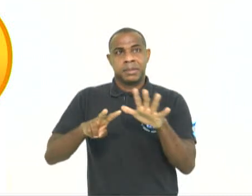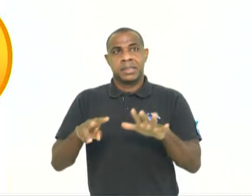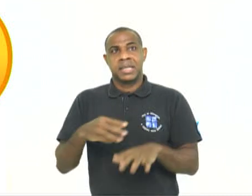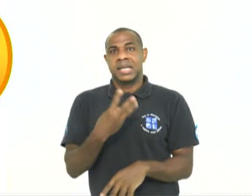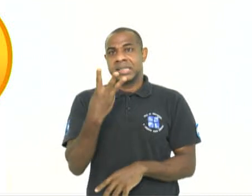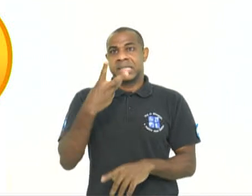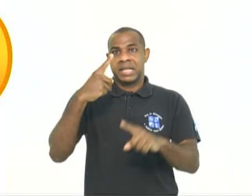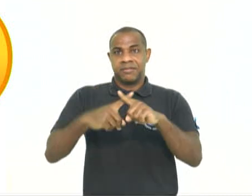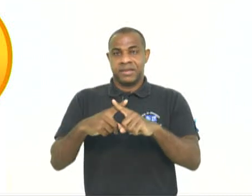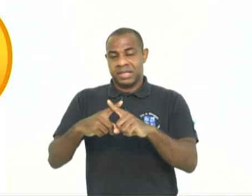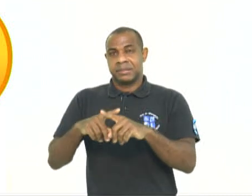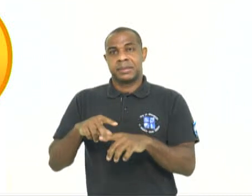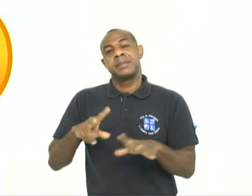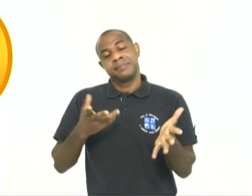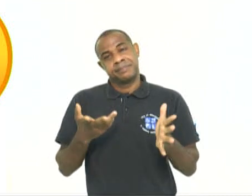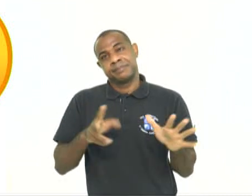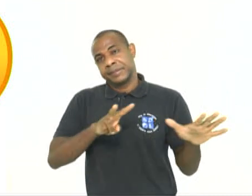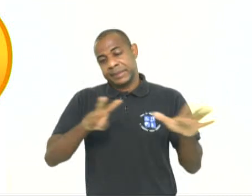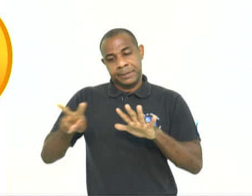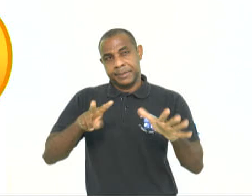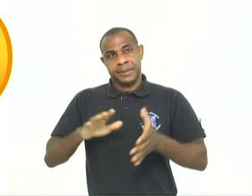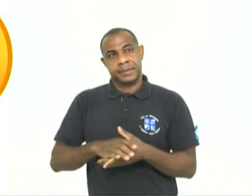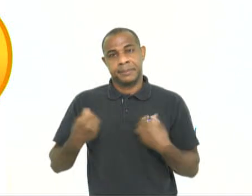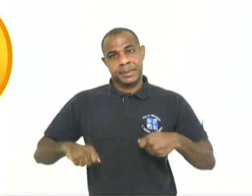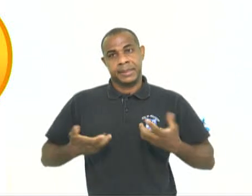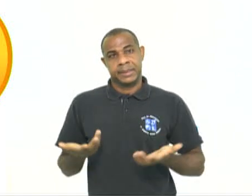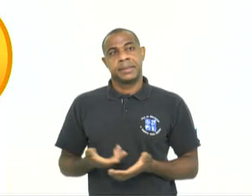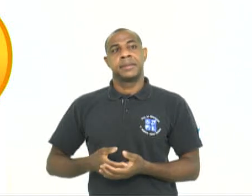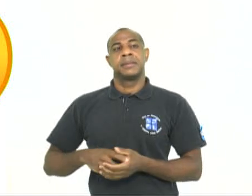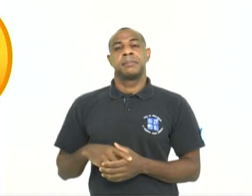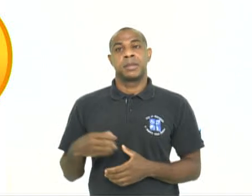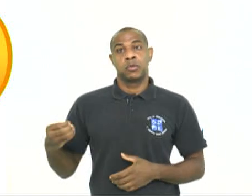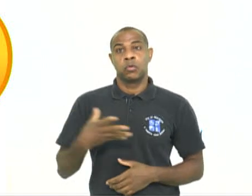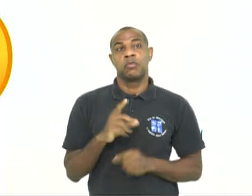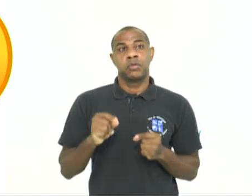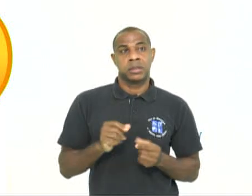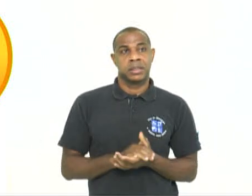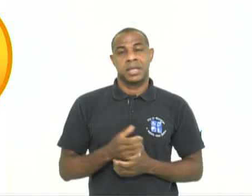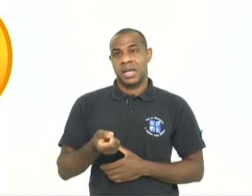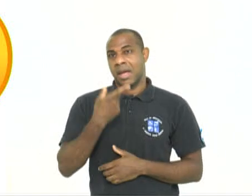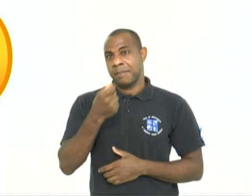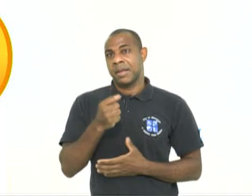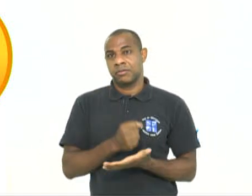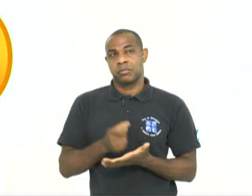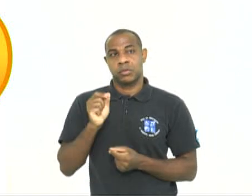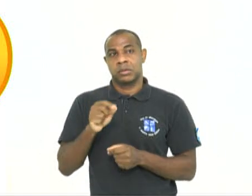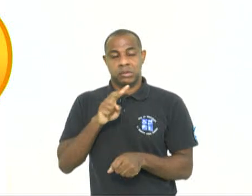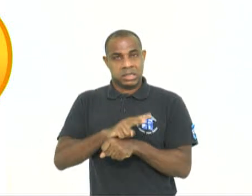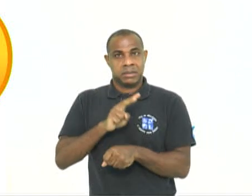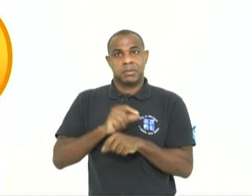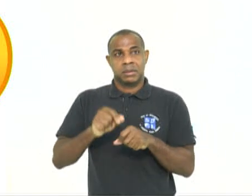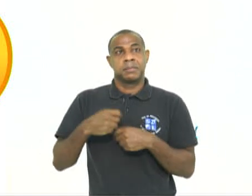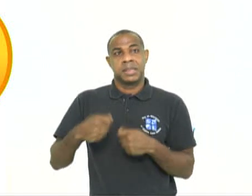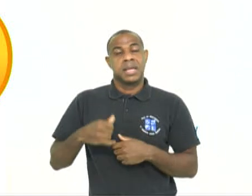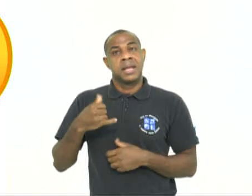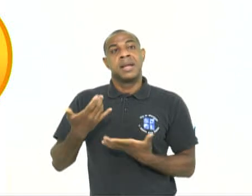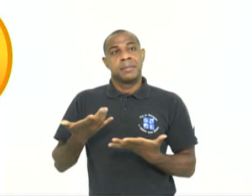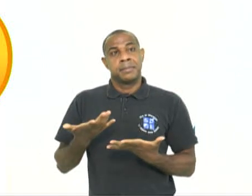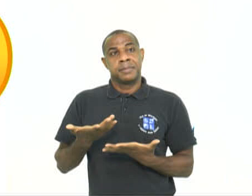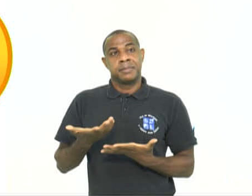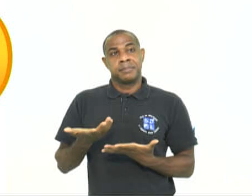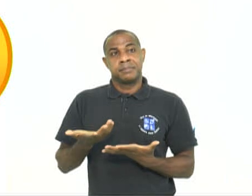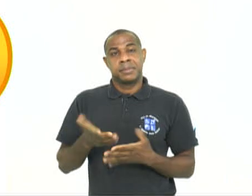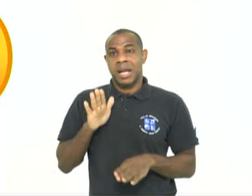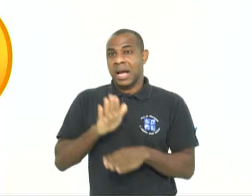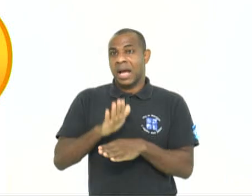diga-se, desgastante. Muito bem, mas o novo medicamento aprovado agora no Brasil deve facilitar a vida dos hemofílicos do tipo B